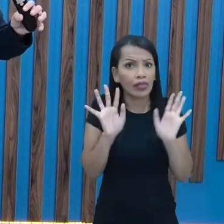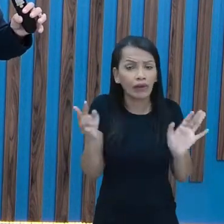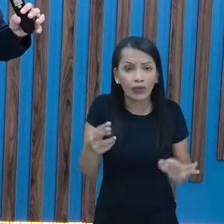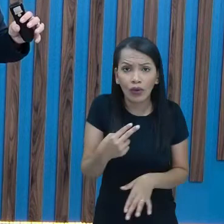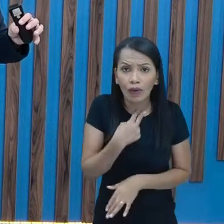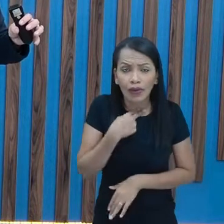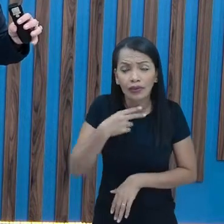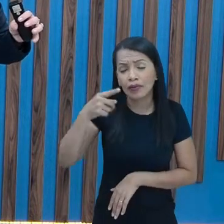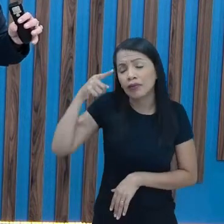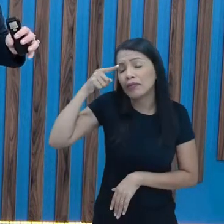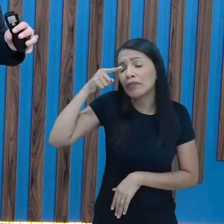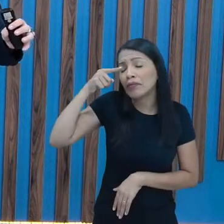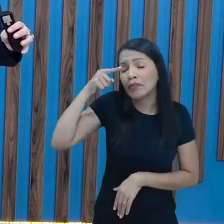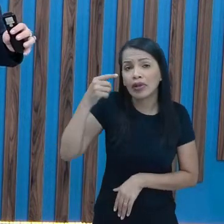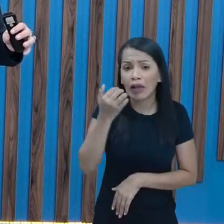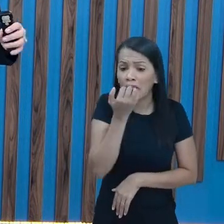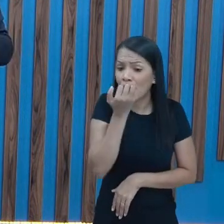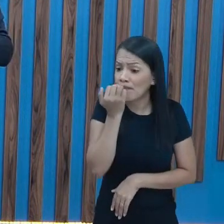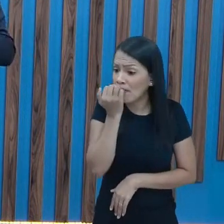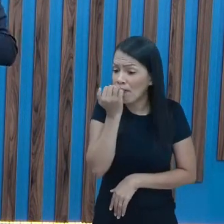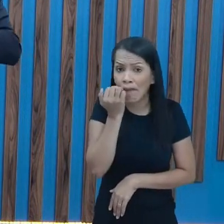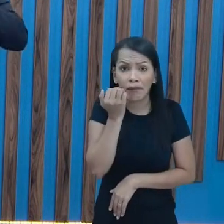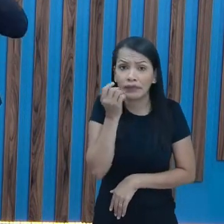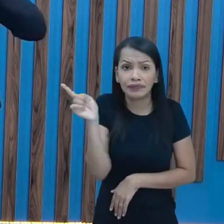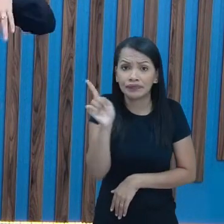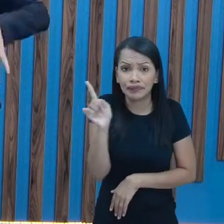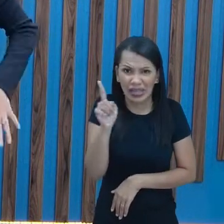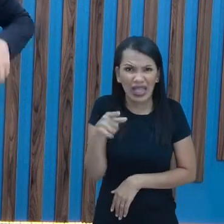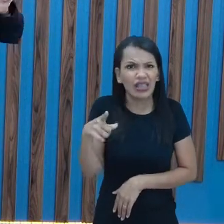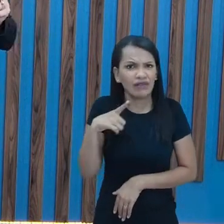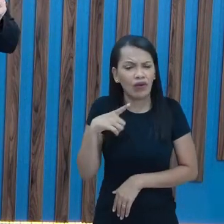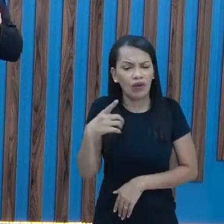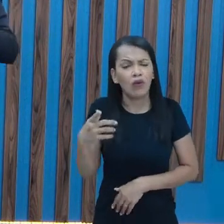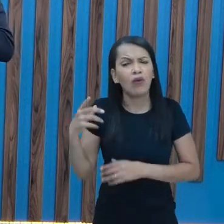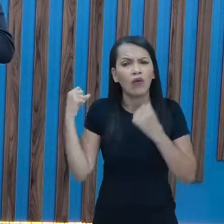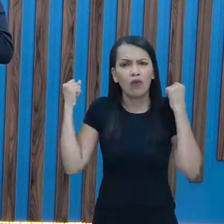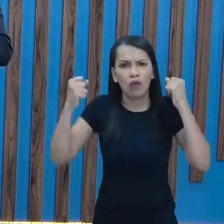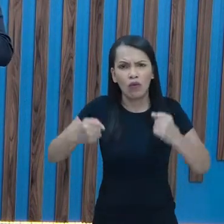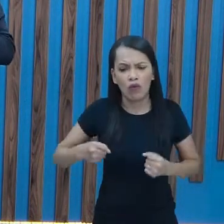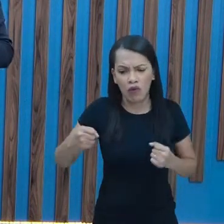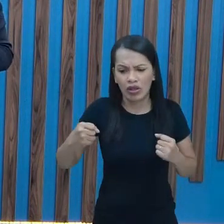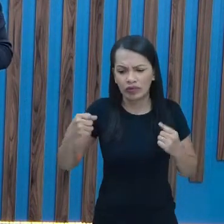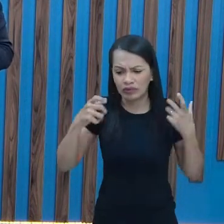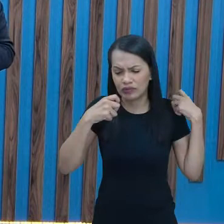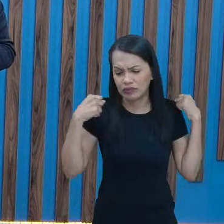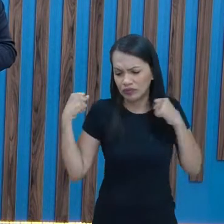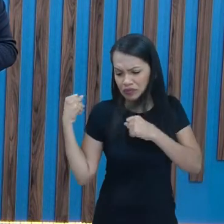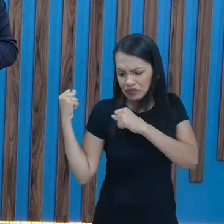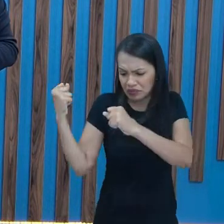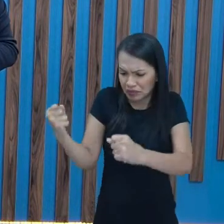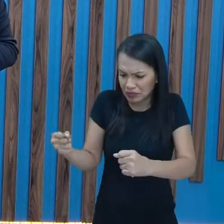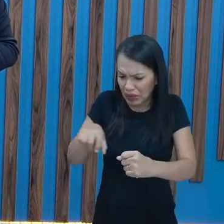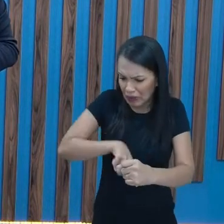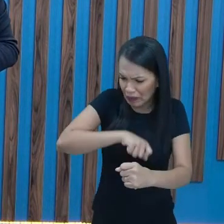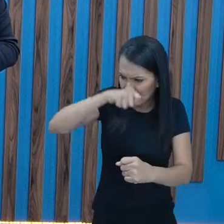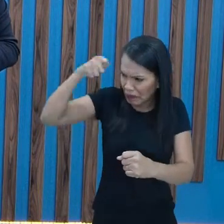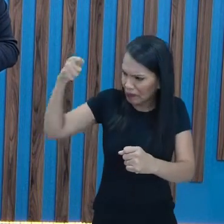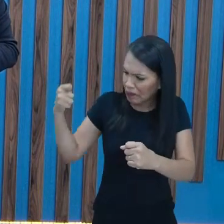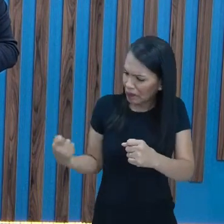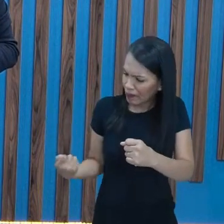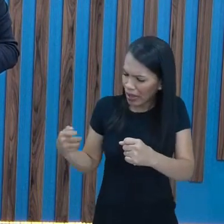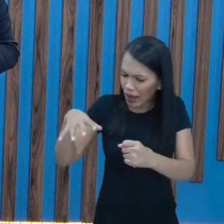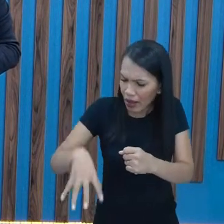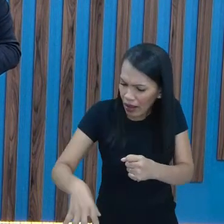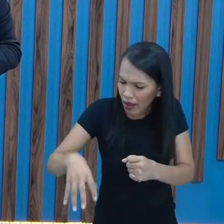Não coça olho, não rói unha. Tira o álcool da bolsa e limpa suas mãos, tá, gente?